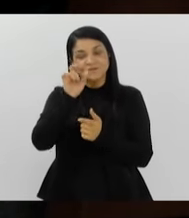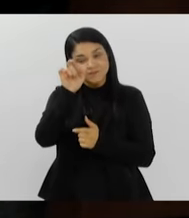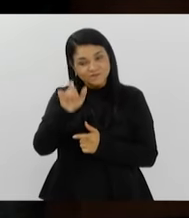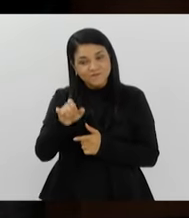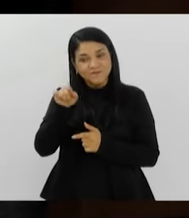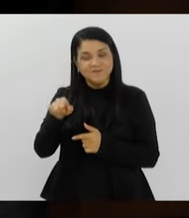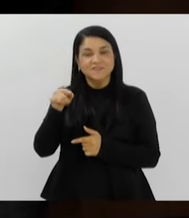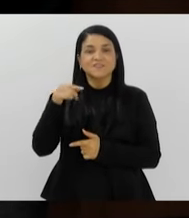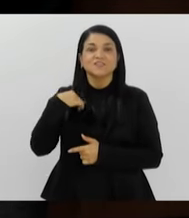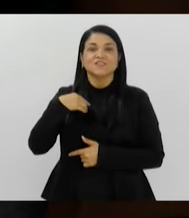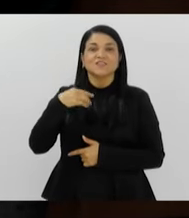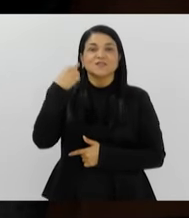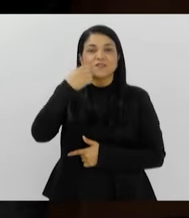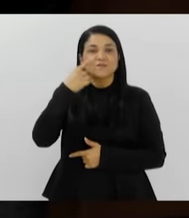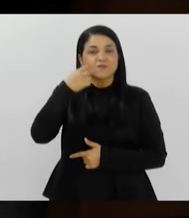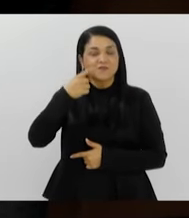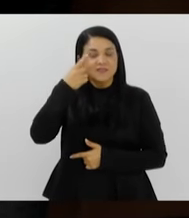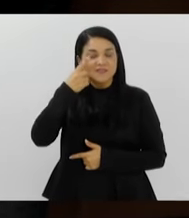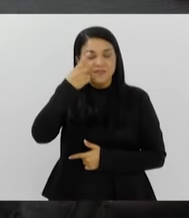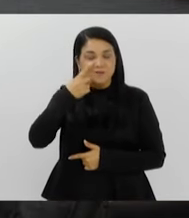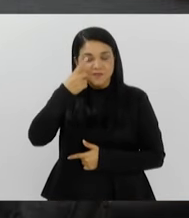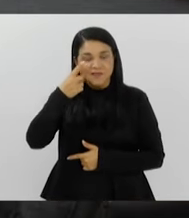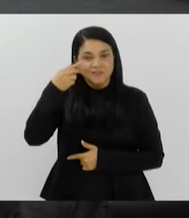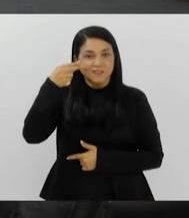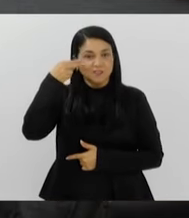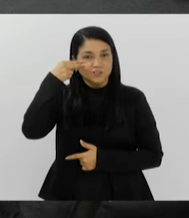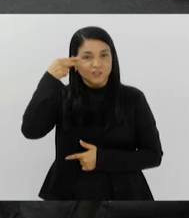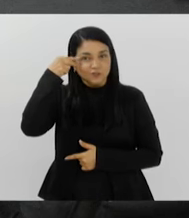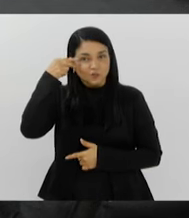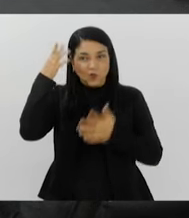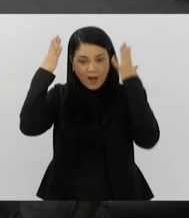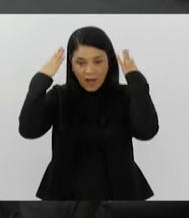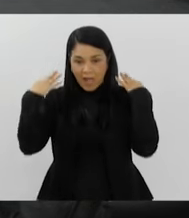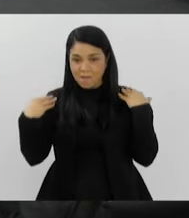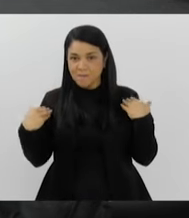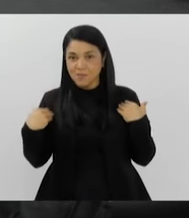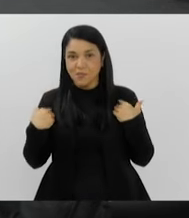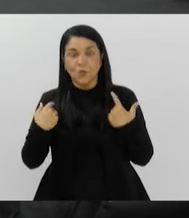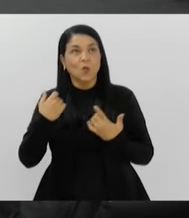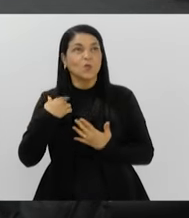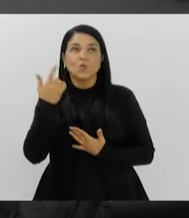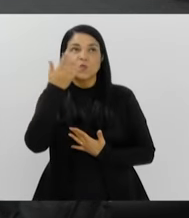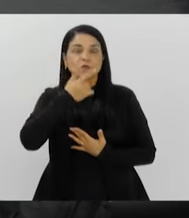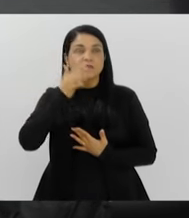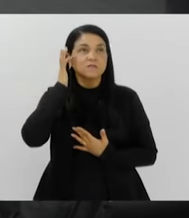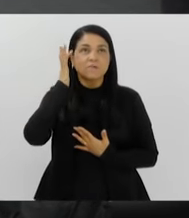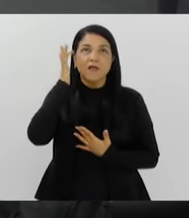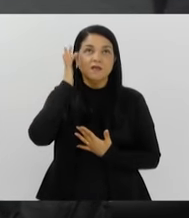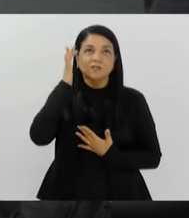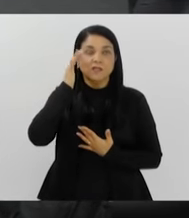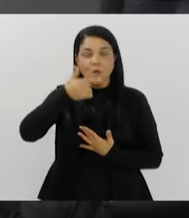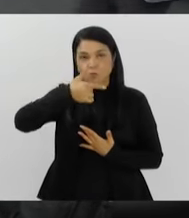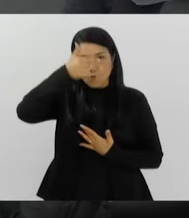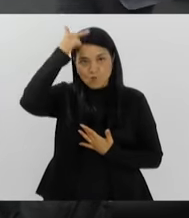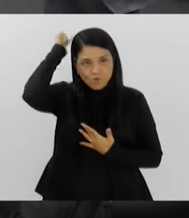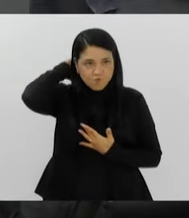Ju, tantos cabelos, que eu não consegui imaginá-la calva